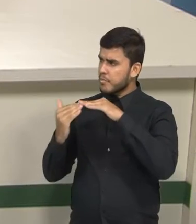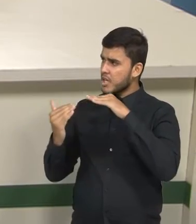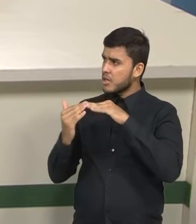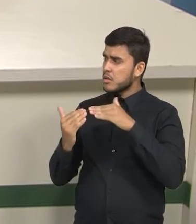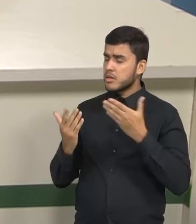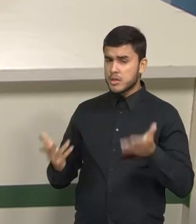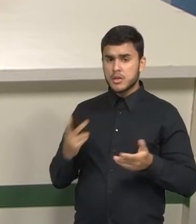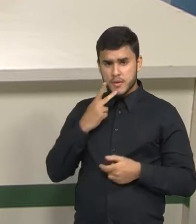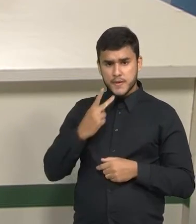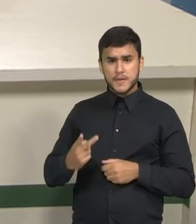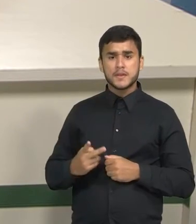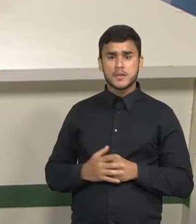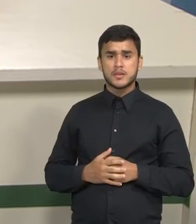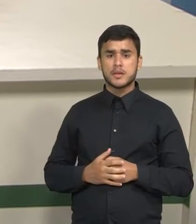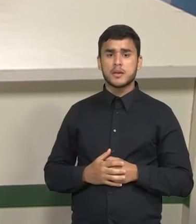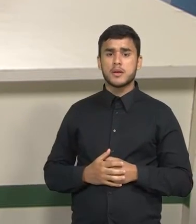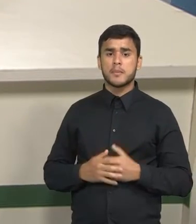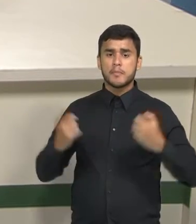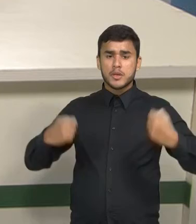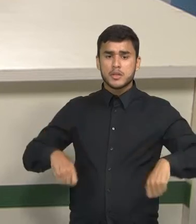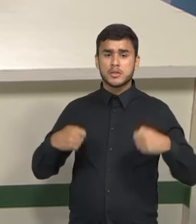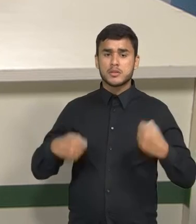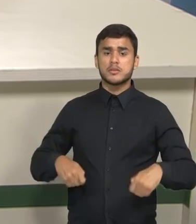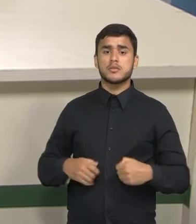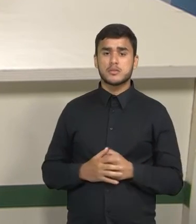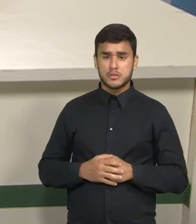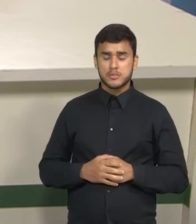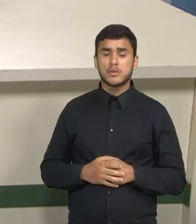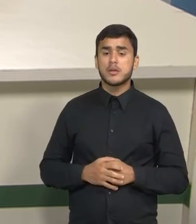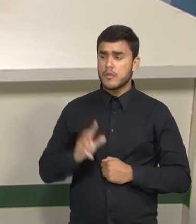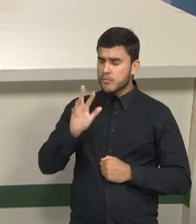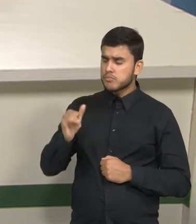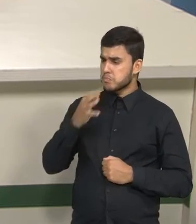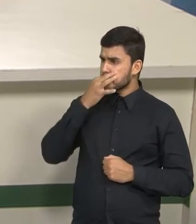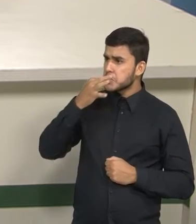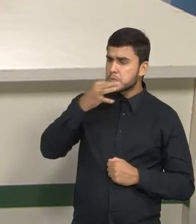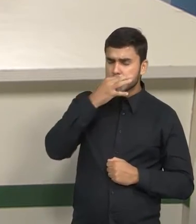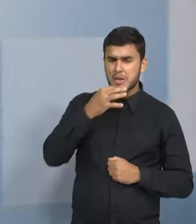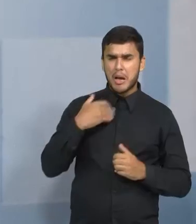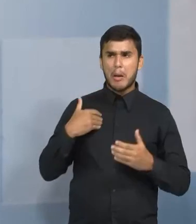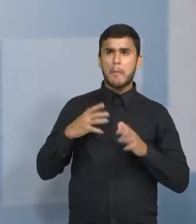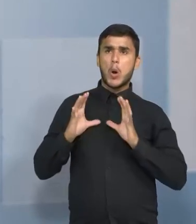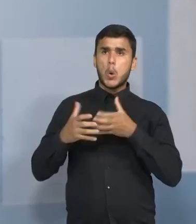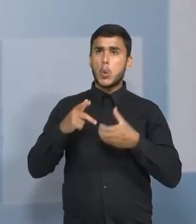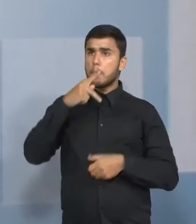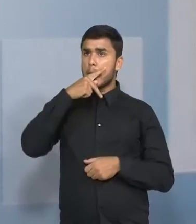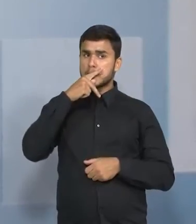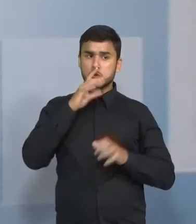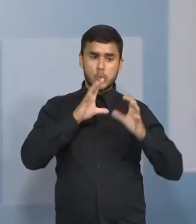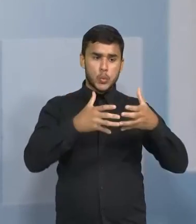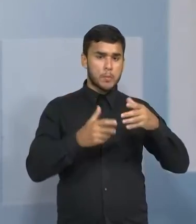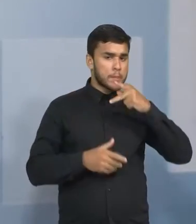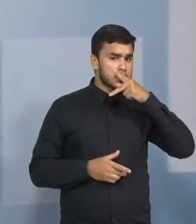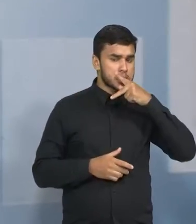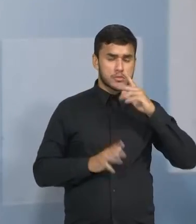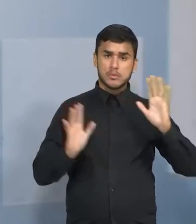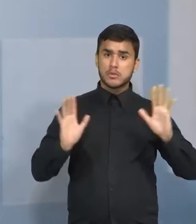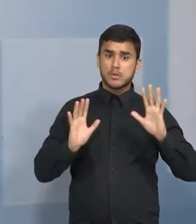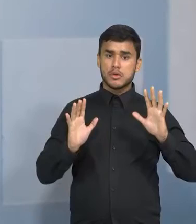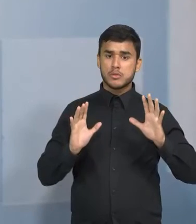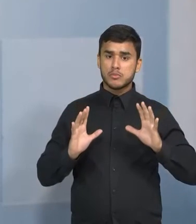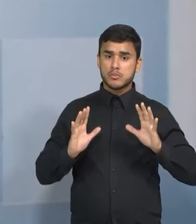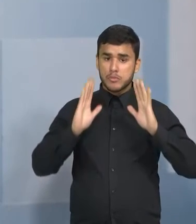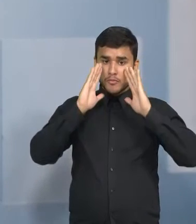hora tem que transcender os posicionamentos políticos. É tudo em nome do povo